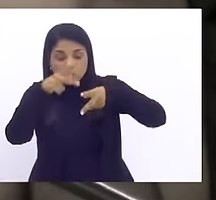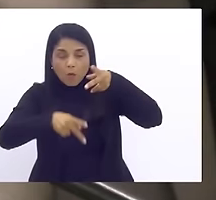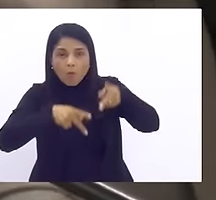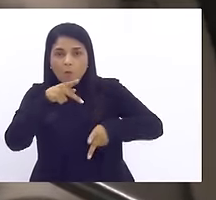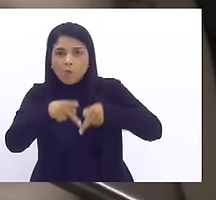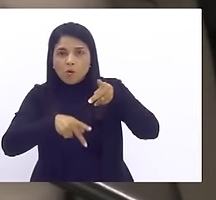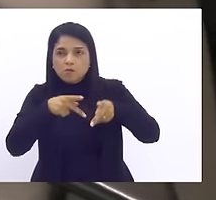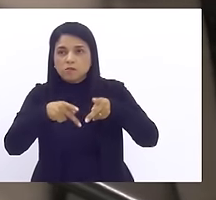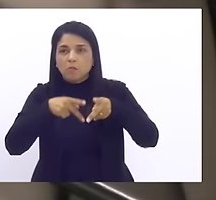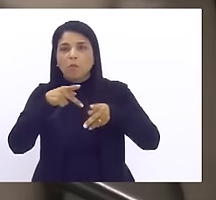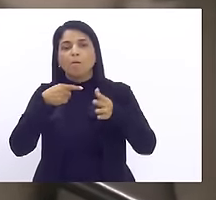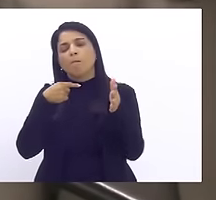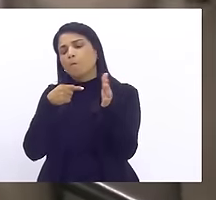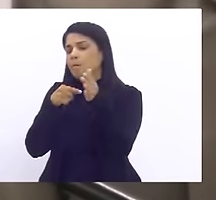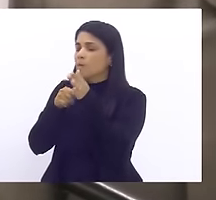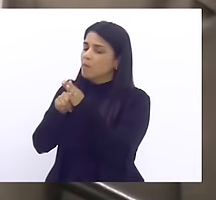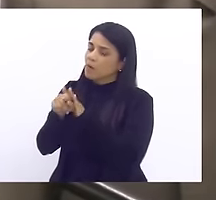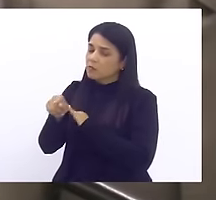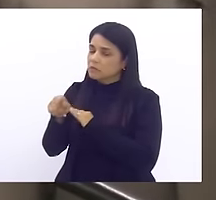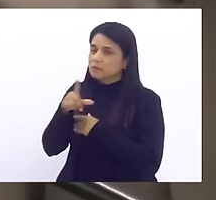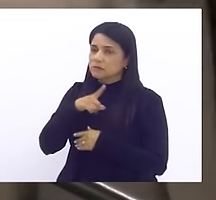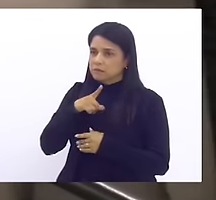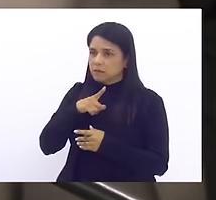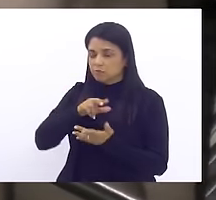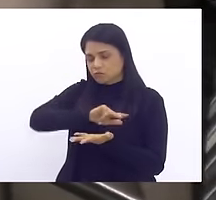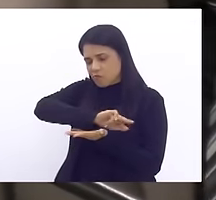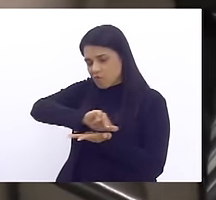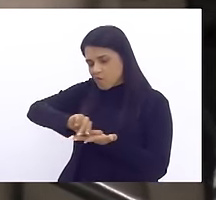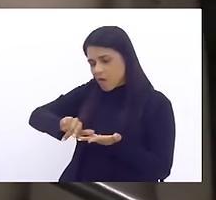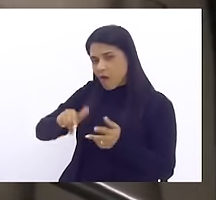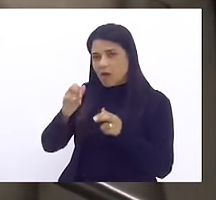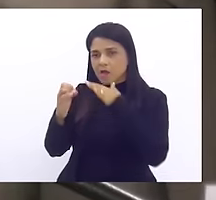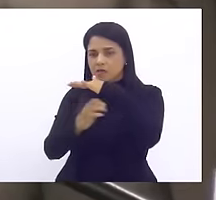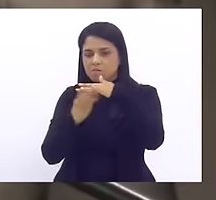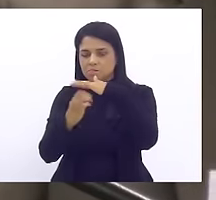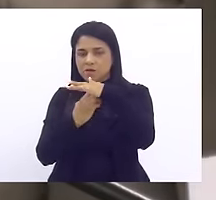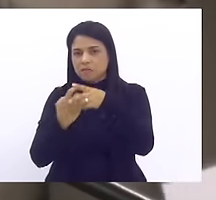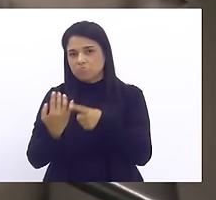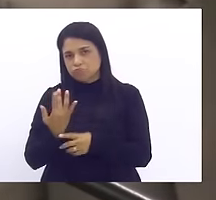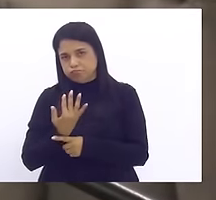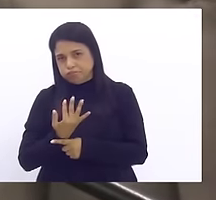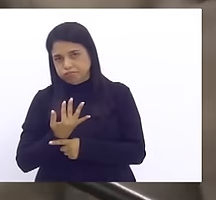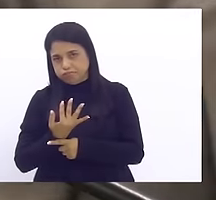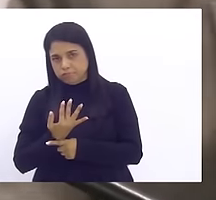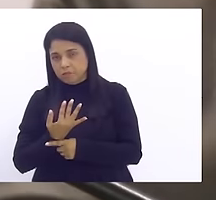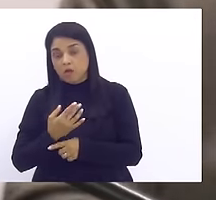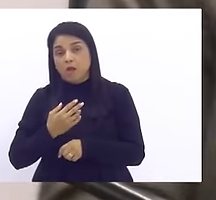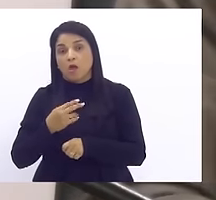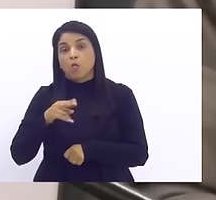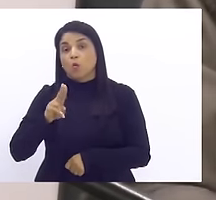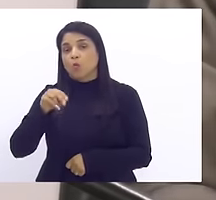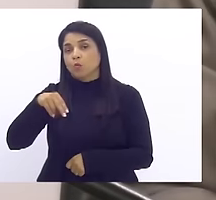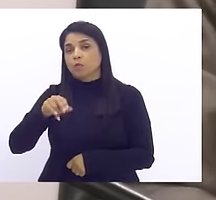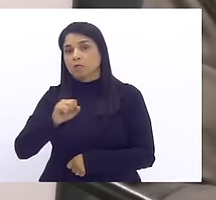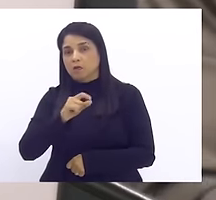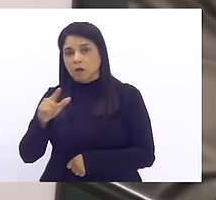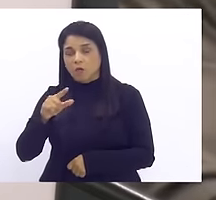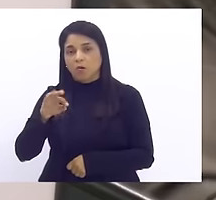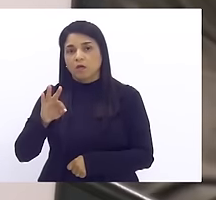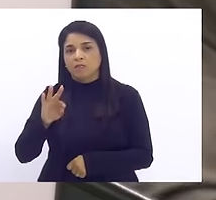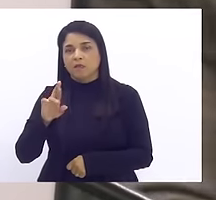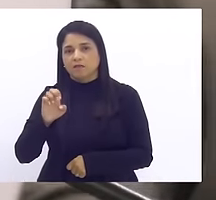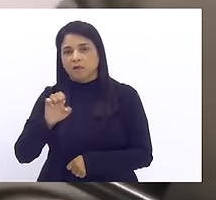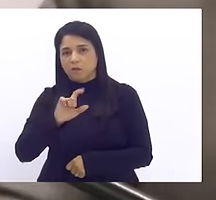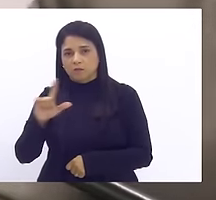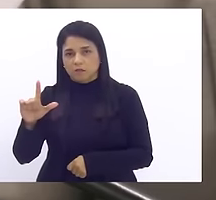pergunta que eu faço tem lá nós temos várias empresas rodando a linha em Duque de Caxias a união e a tela deve ser recordício que vocês devem